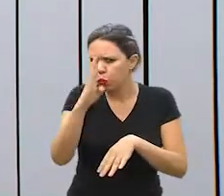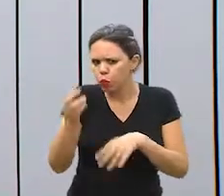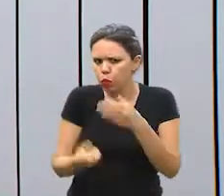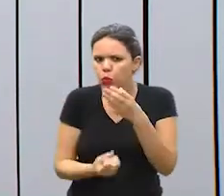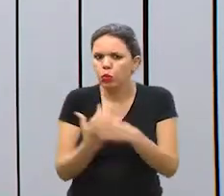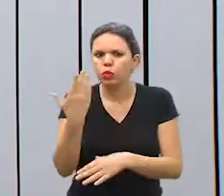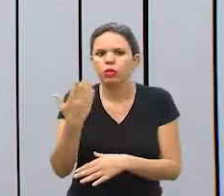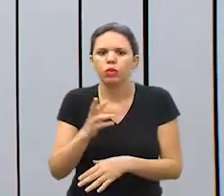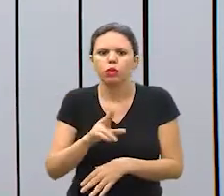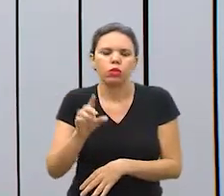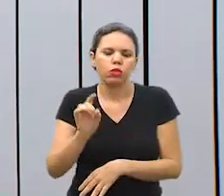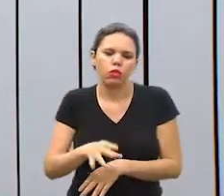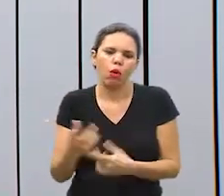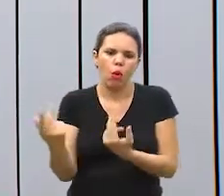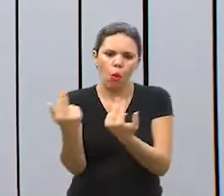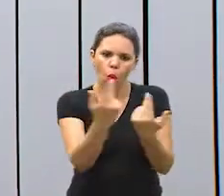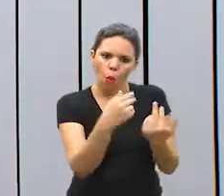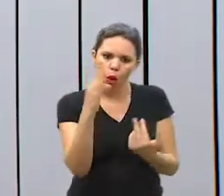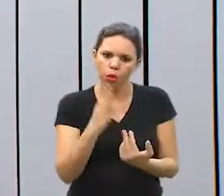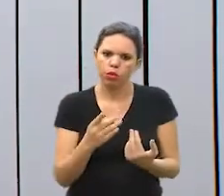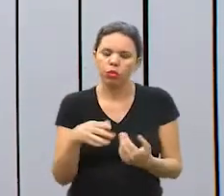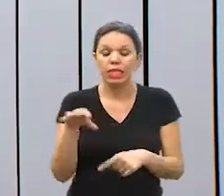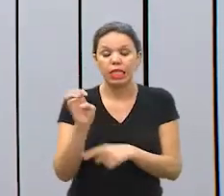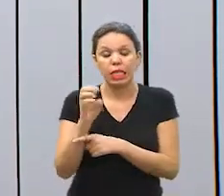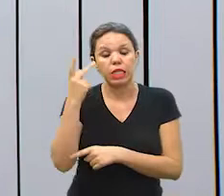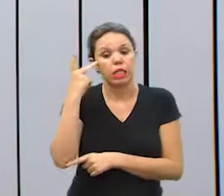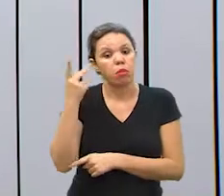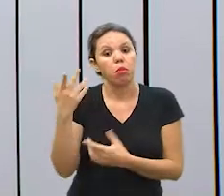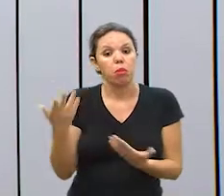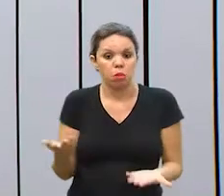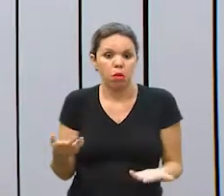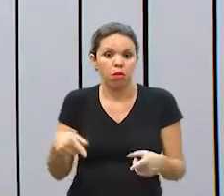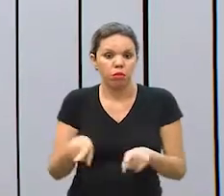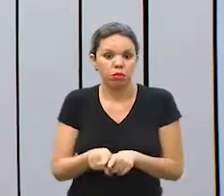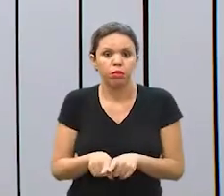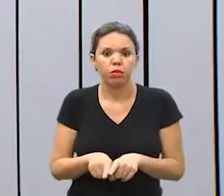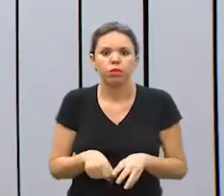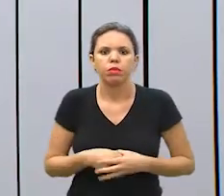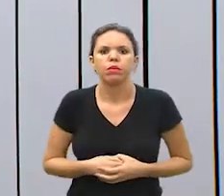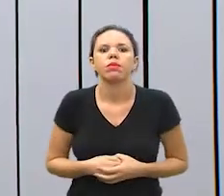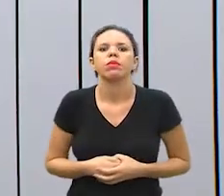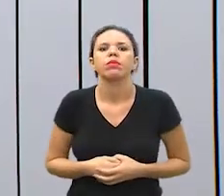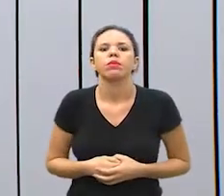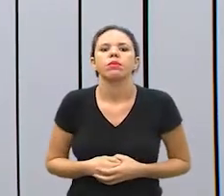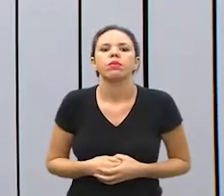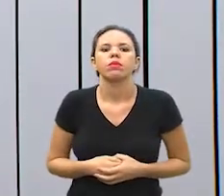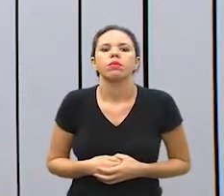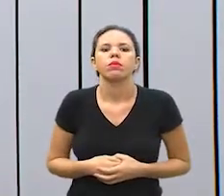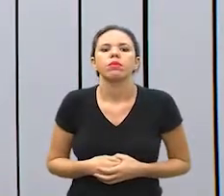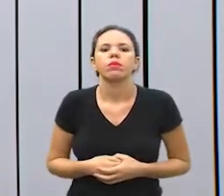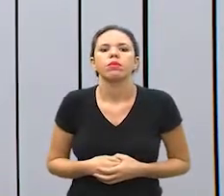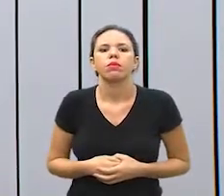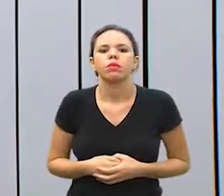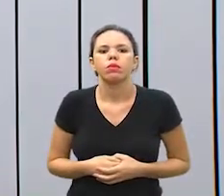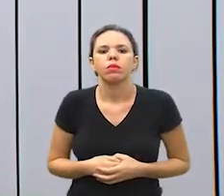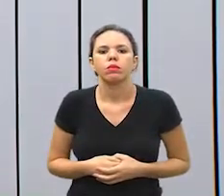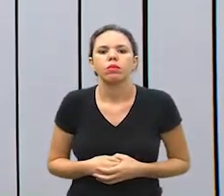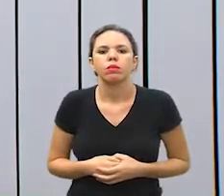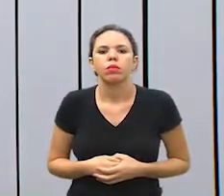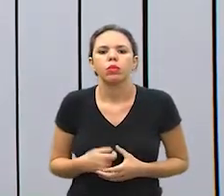é diferente, principalmente o estado de São Paulo, que está com